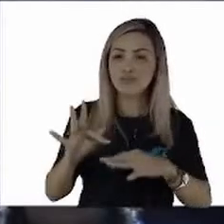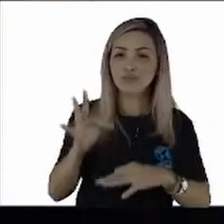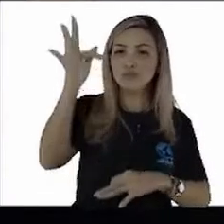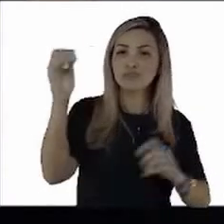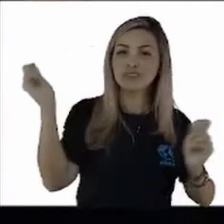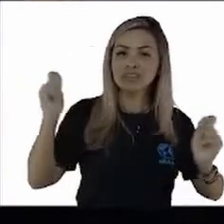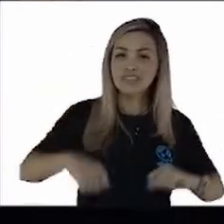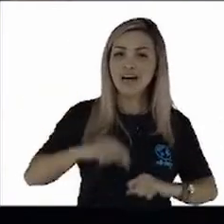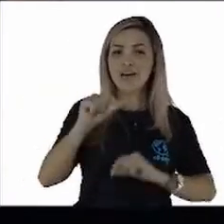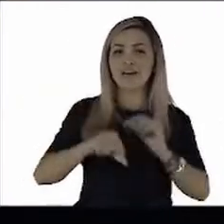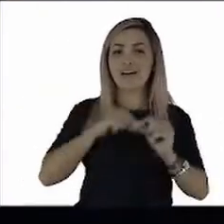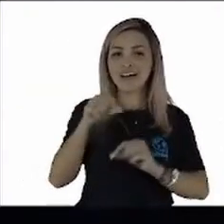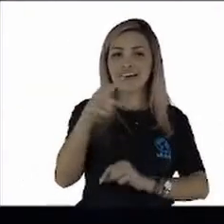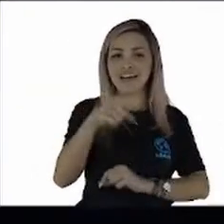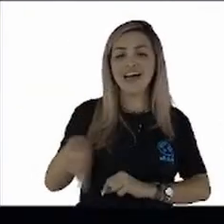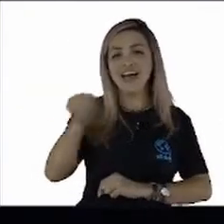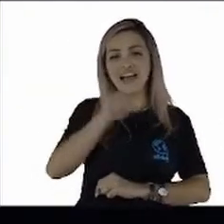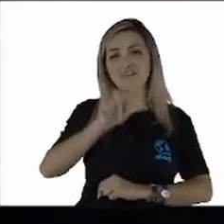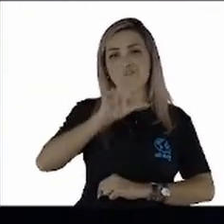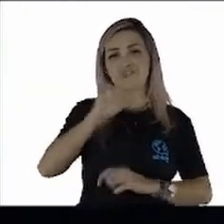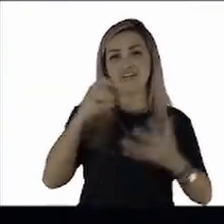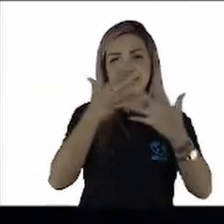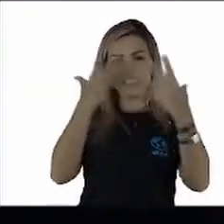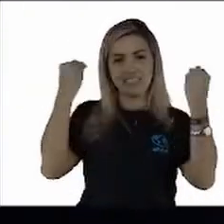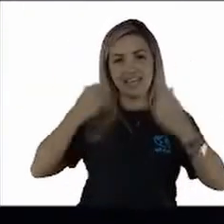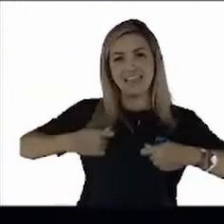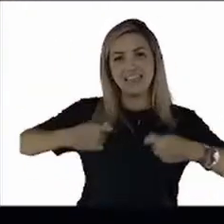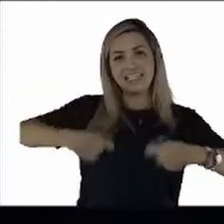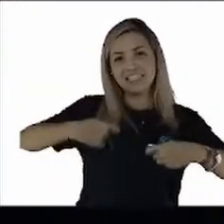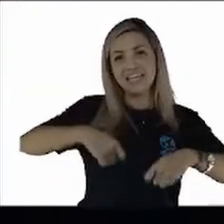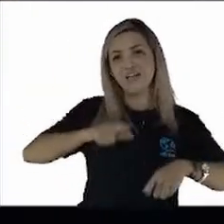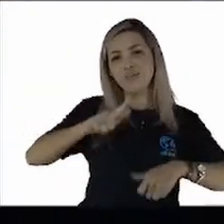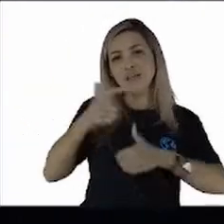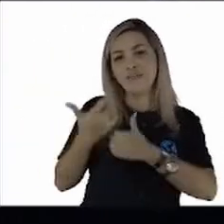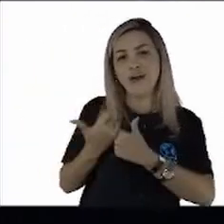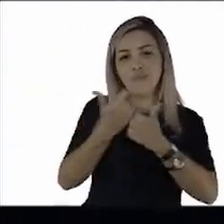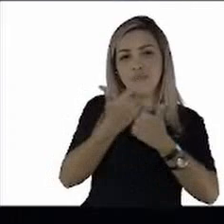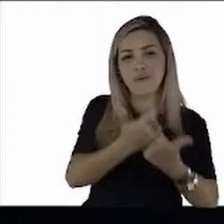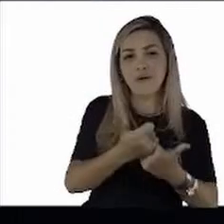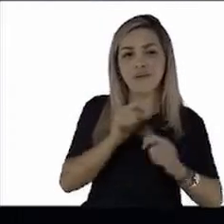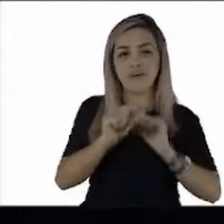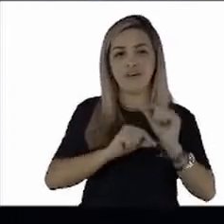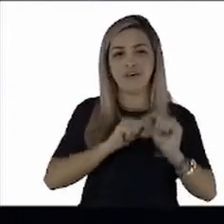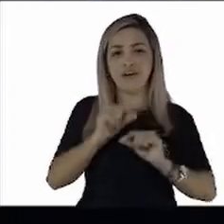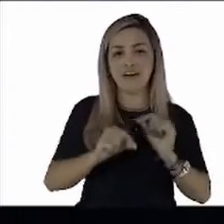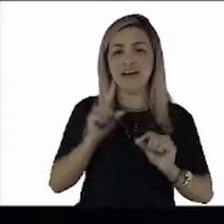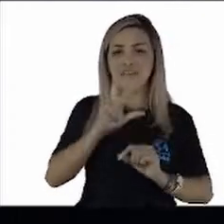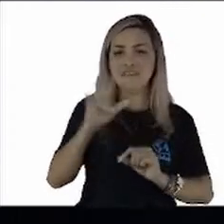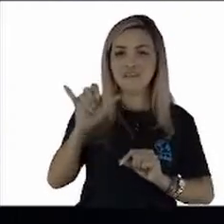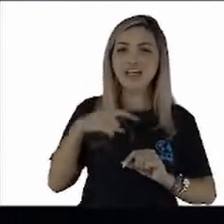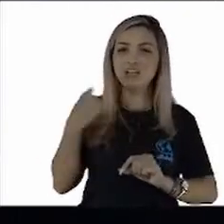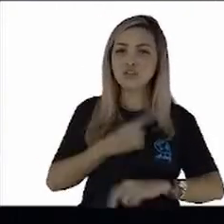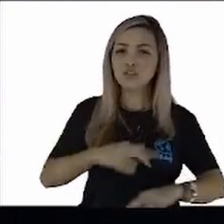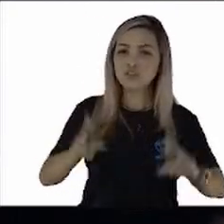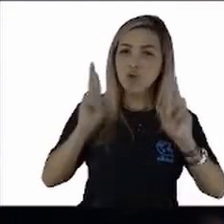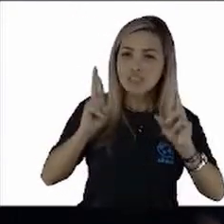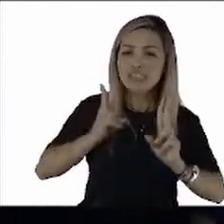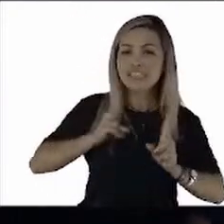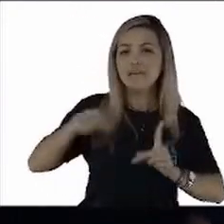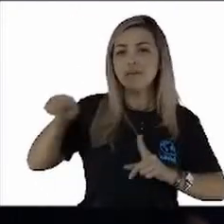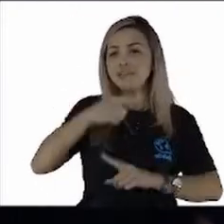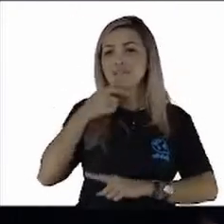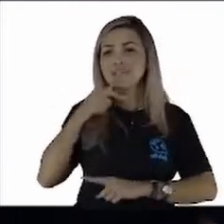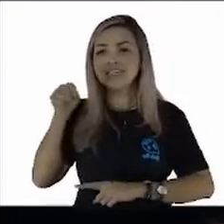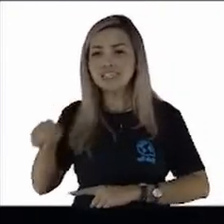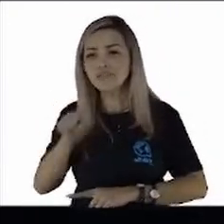frente, eles vão esquecer que necessariamente não apoiaram, mas vão falar, sempre torci para esse garoto. Eu